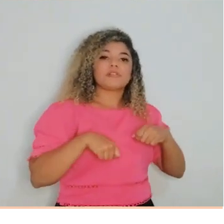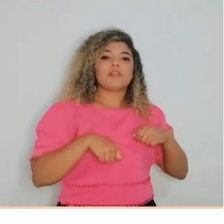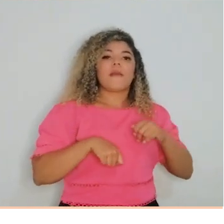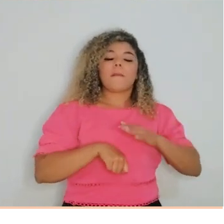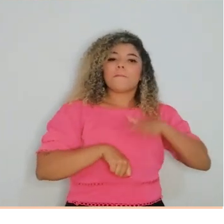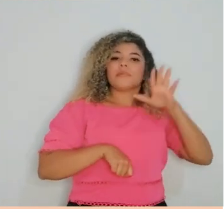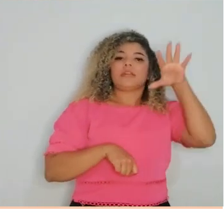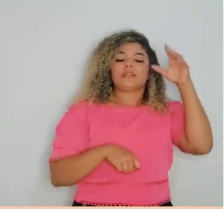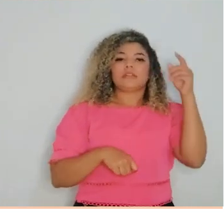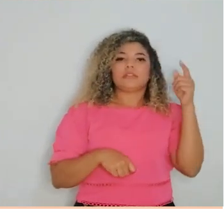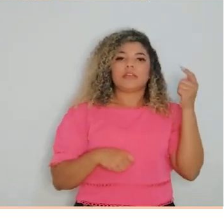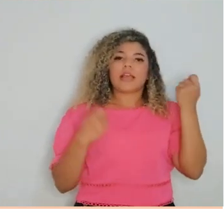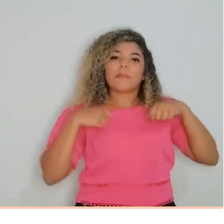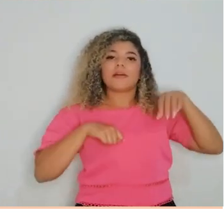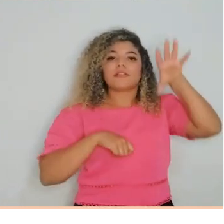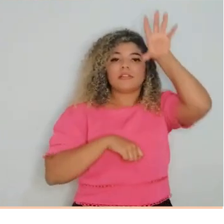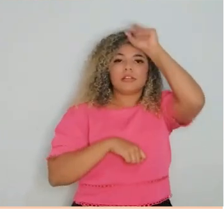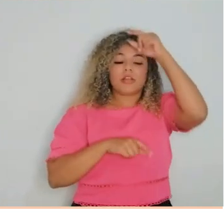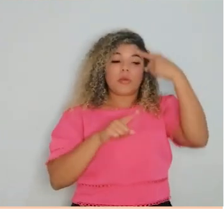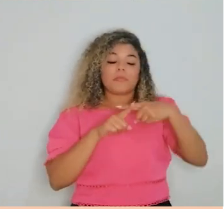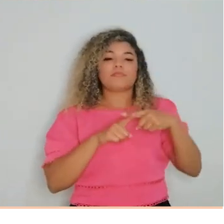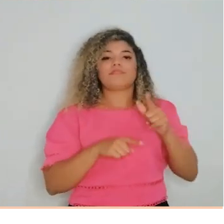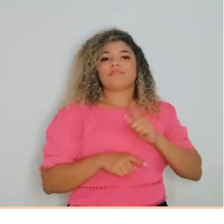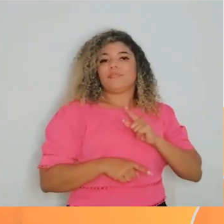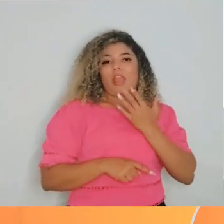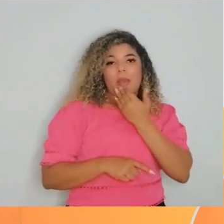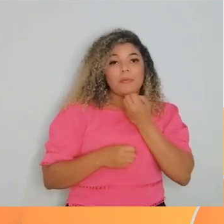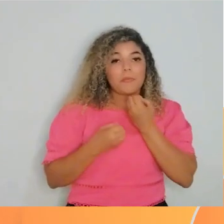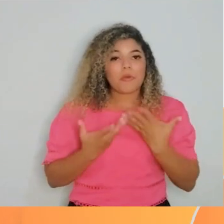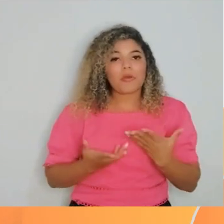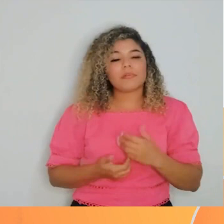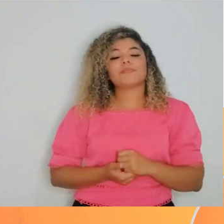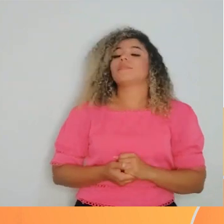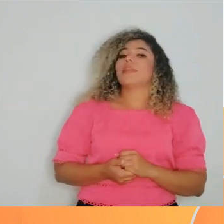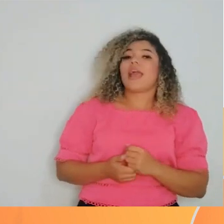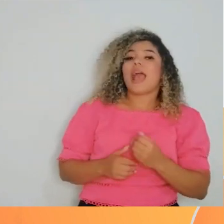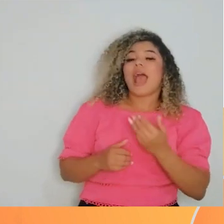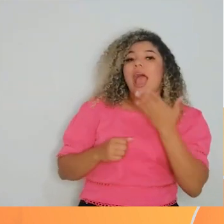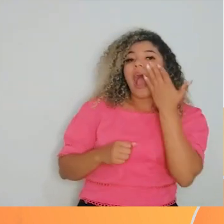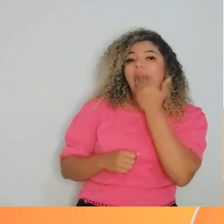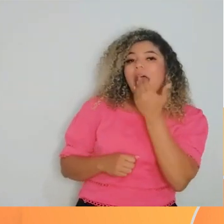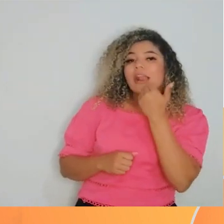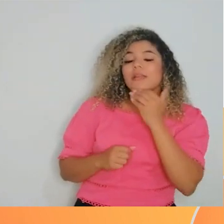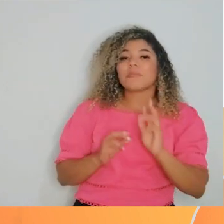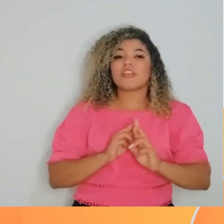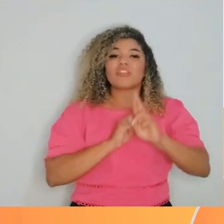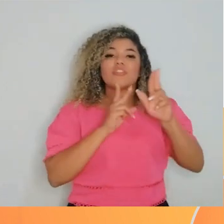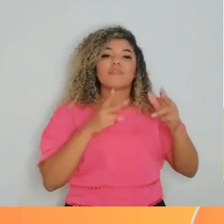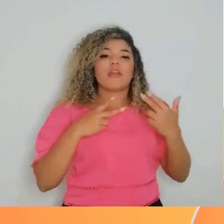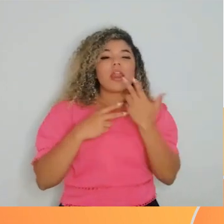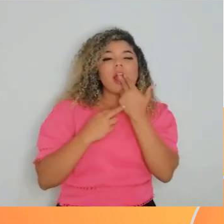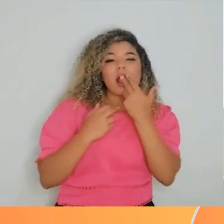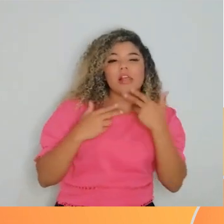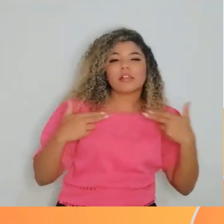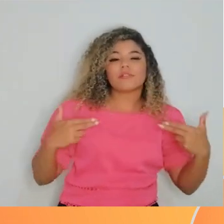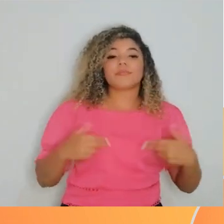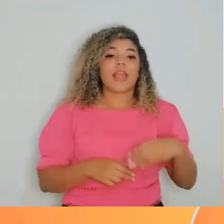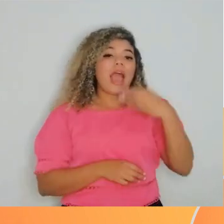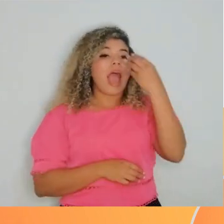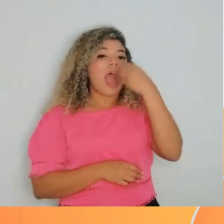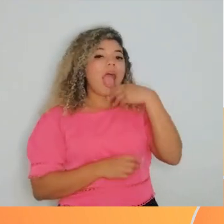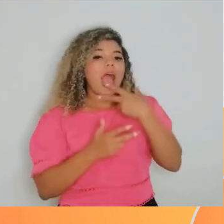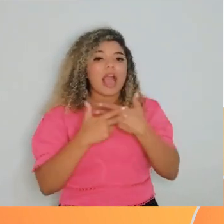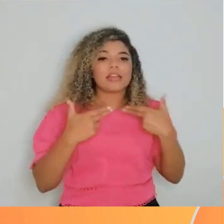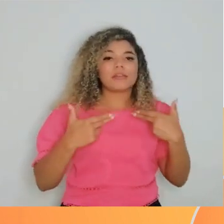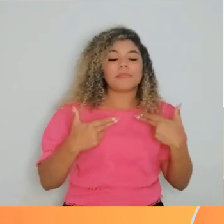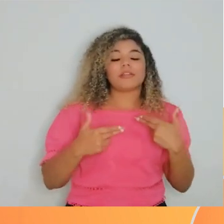índices maiores de aprendizagem devido a essa consequência. Alimentos e nutrientes. Alimentos são substâncias que,